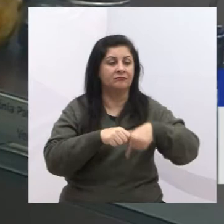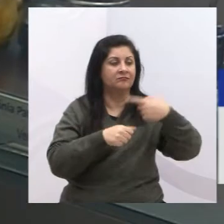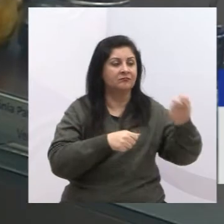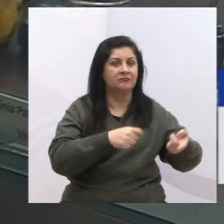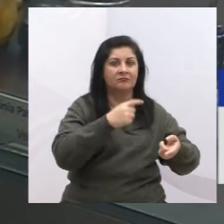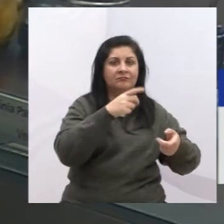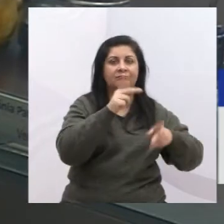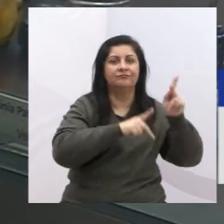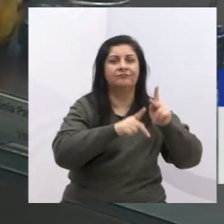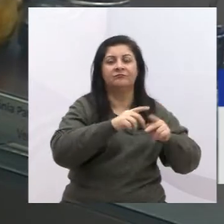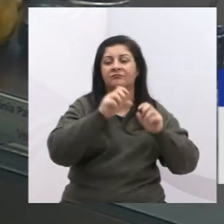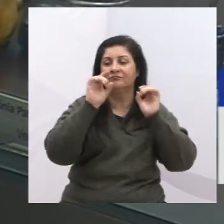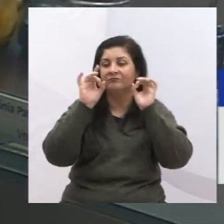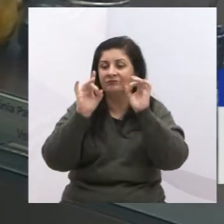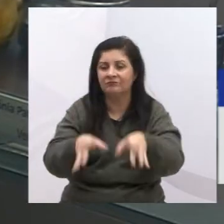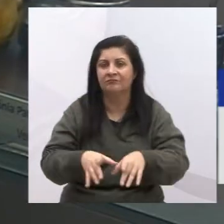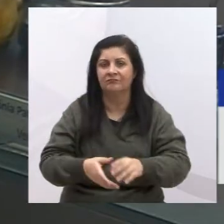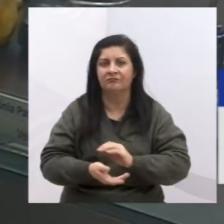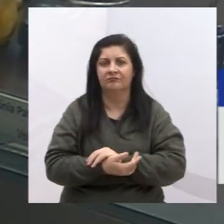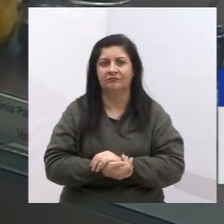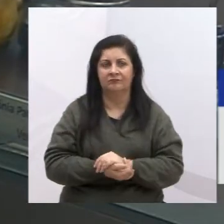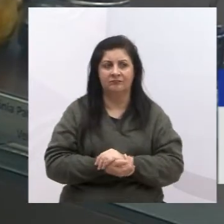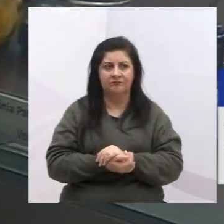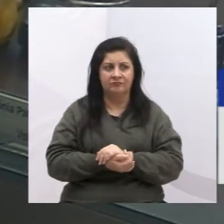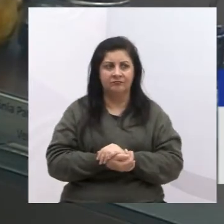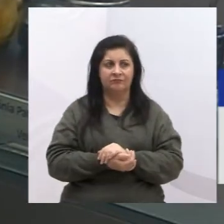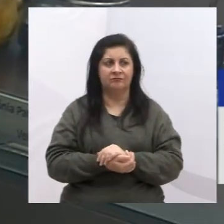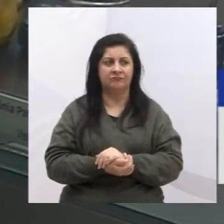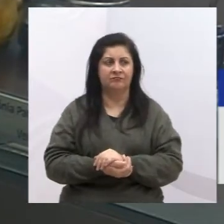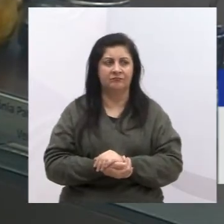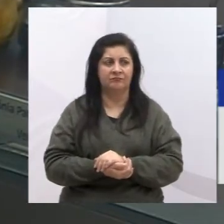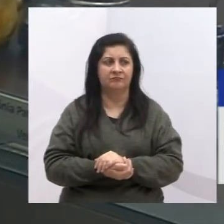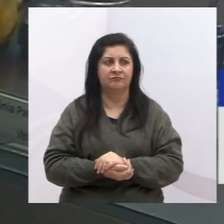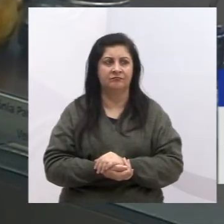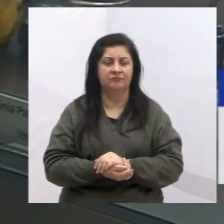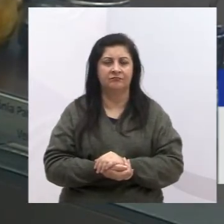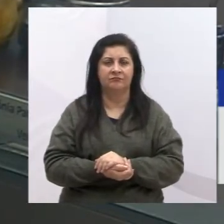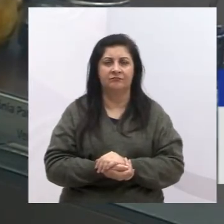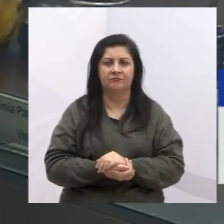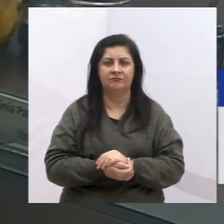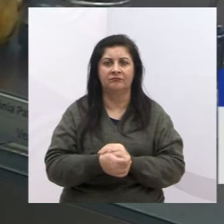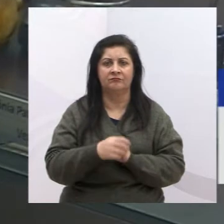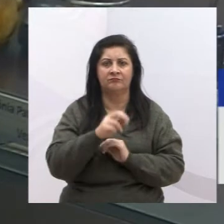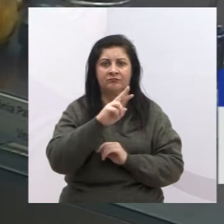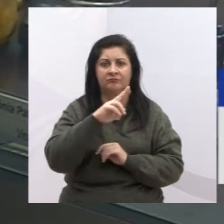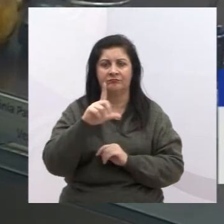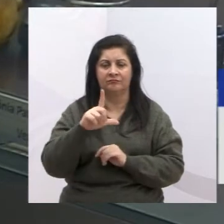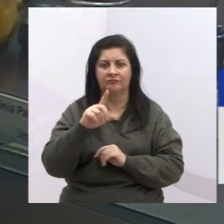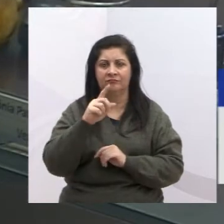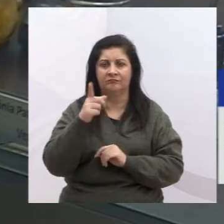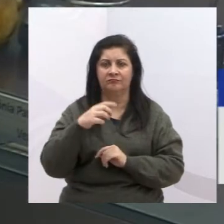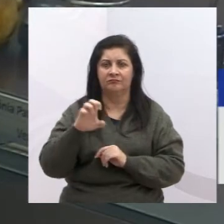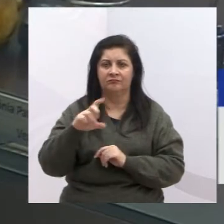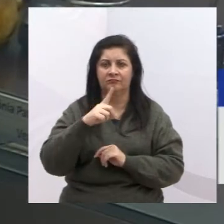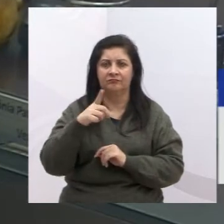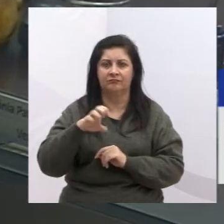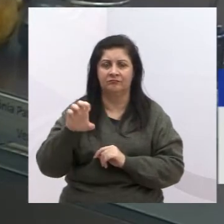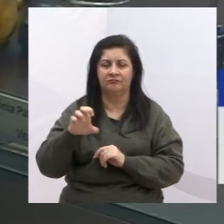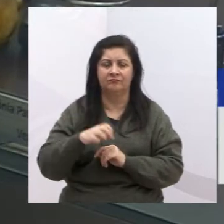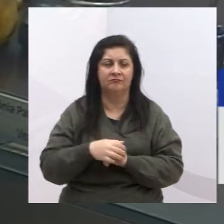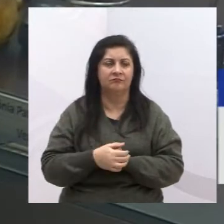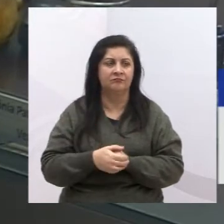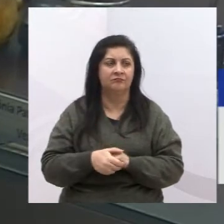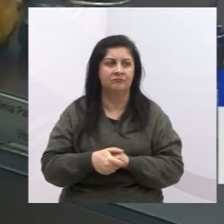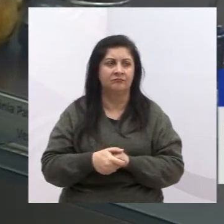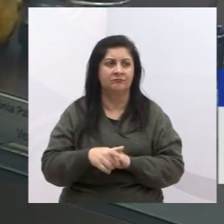observação que a educação vem dos pais também para com as crianças. Eu estava ali na Vila Zezé, outro dia também, atendendo solicitação de munícipes,